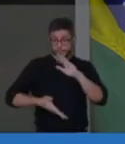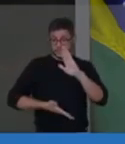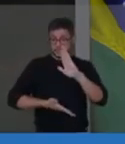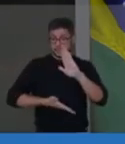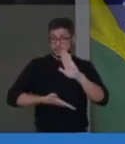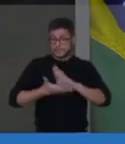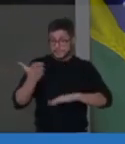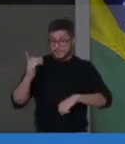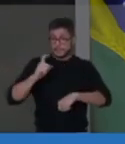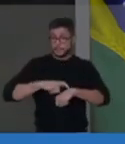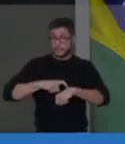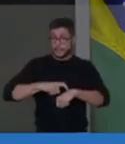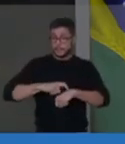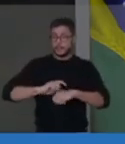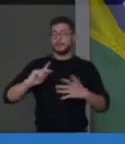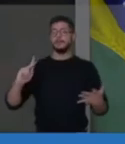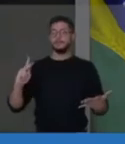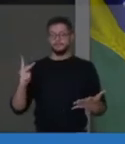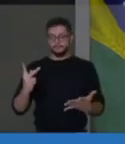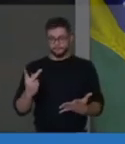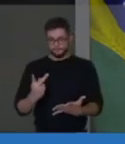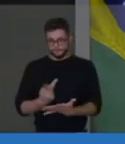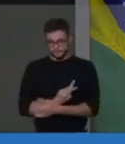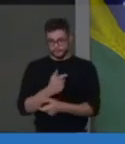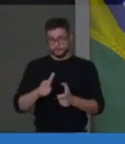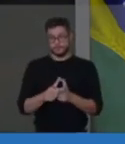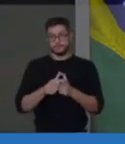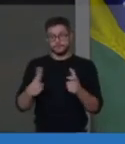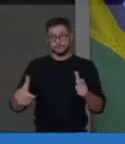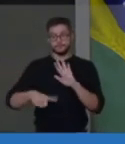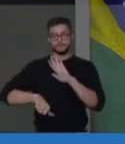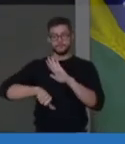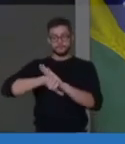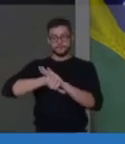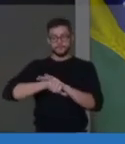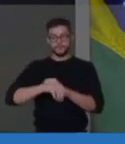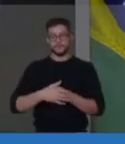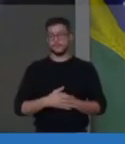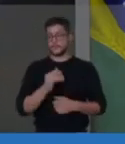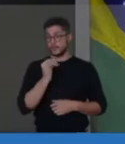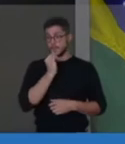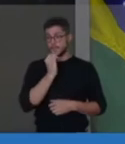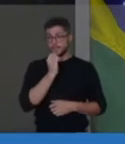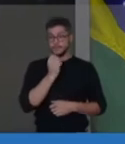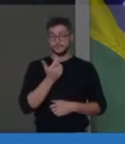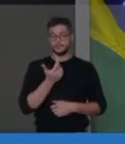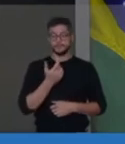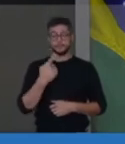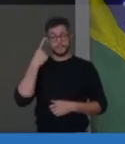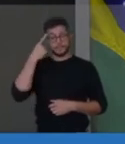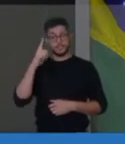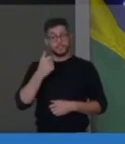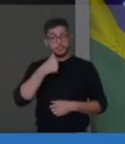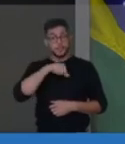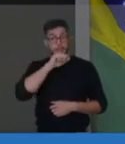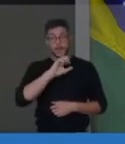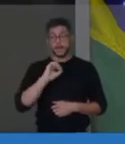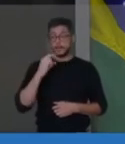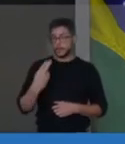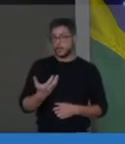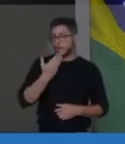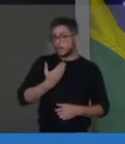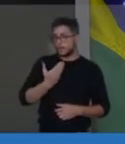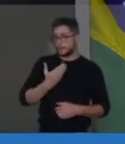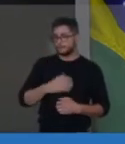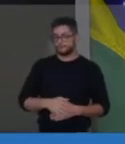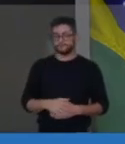temporárias, atreladas às datas comemorativas, como, por exemplo, Dias das Mães e Natal. Ademais, uma grande quantidade de